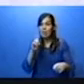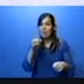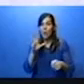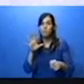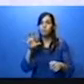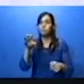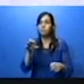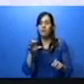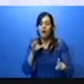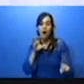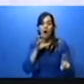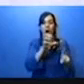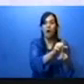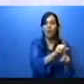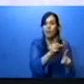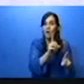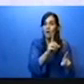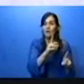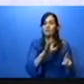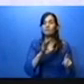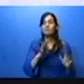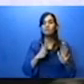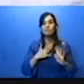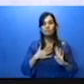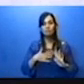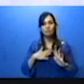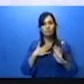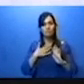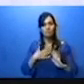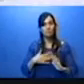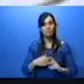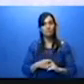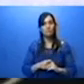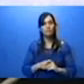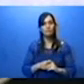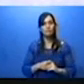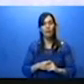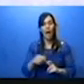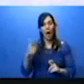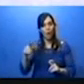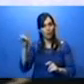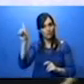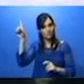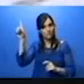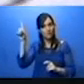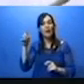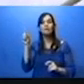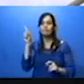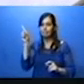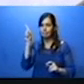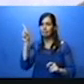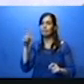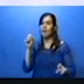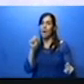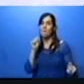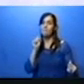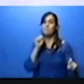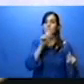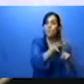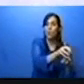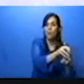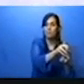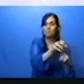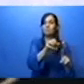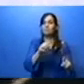pessoa. De forma diferente, a aranha armadeira ela é agressiva. Ela pula em cima de uma pessoa que se